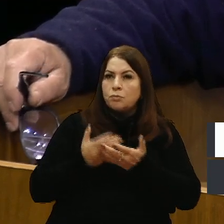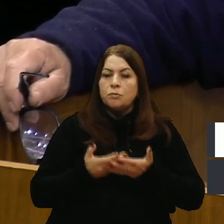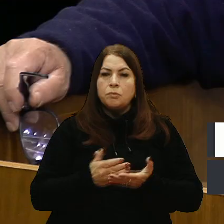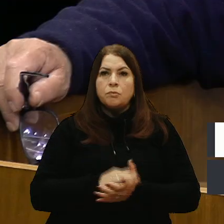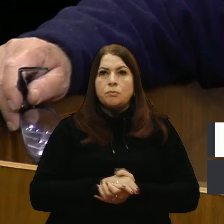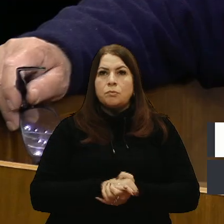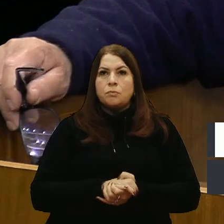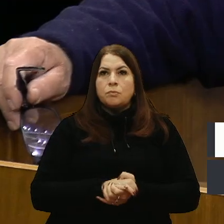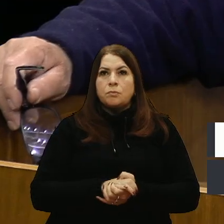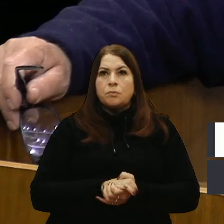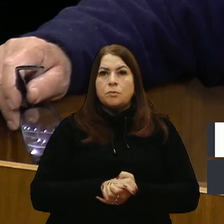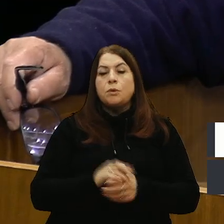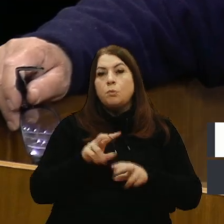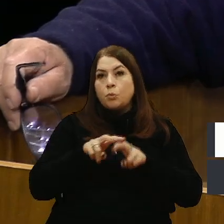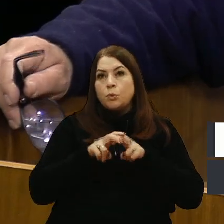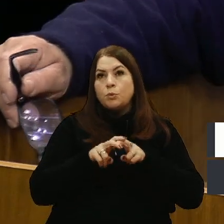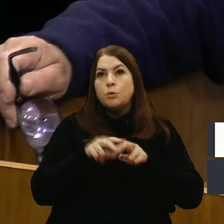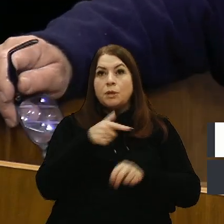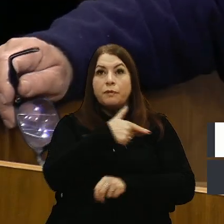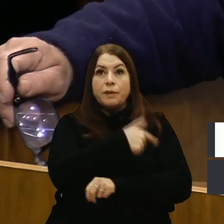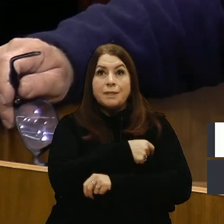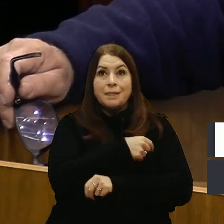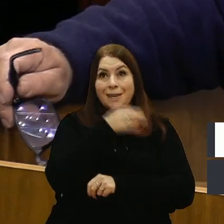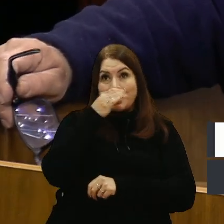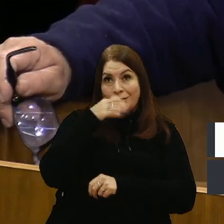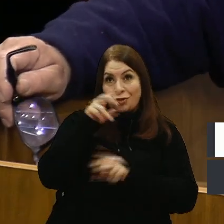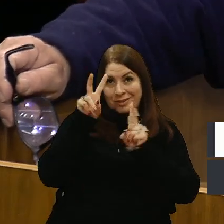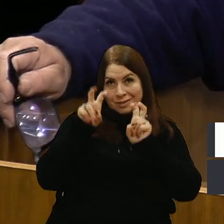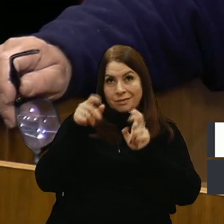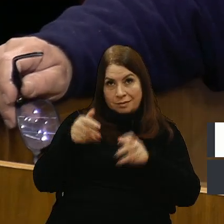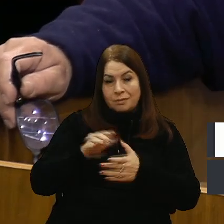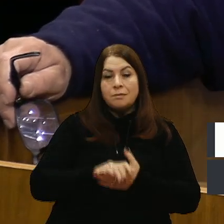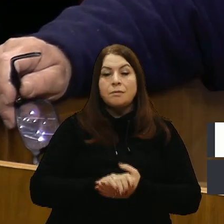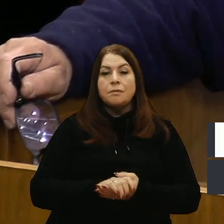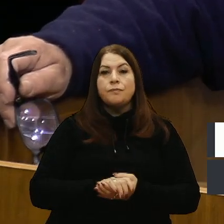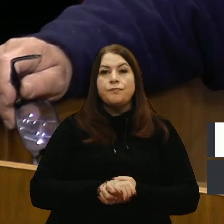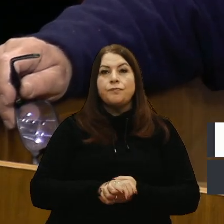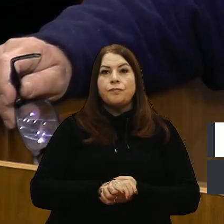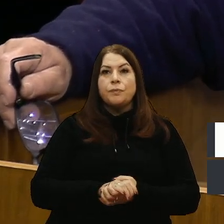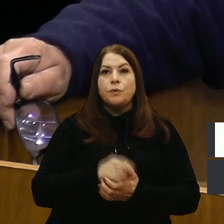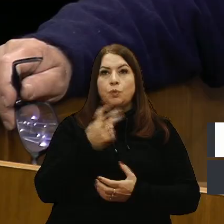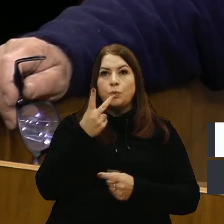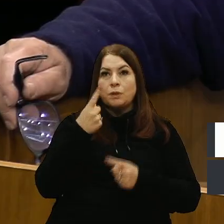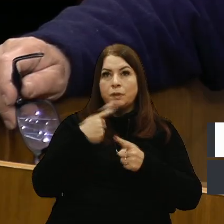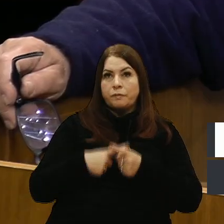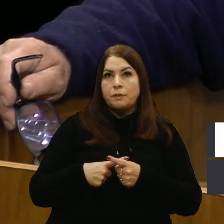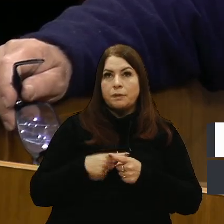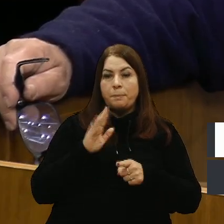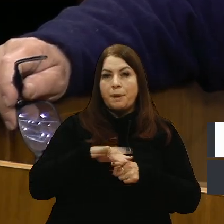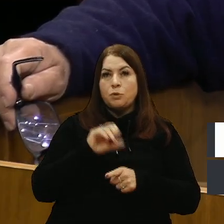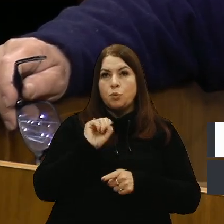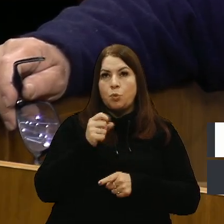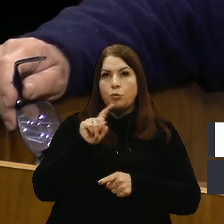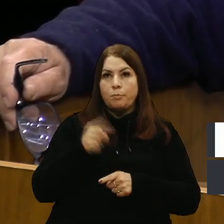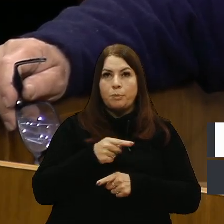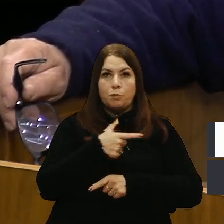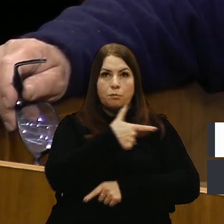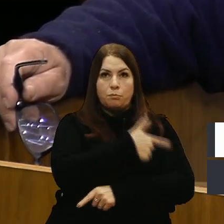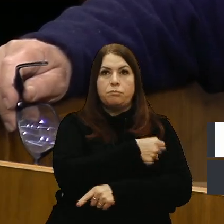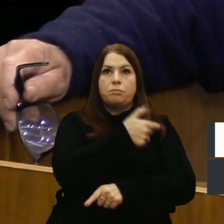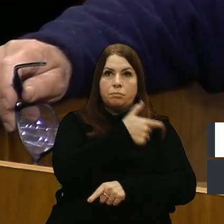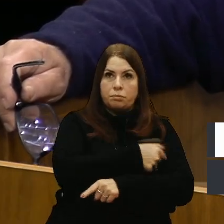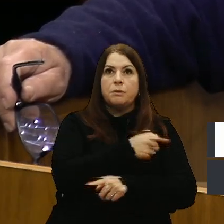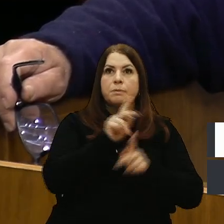educativas. Por isso que tem o Vacina Caxias, né? 2 edições, mais de 8.000 doses